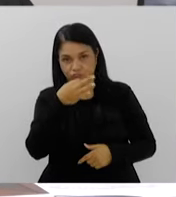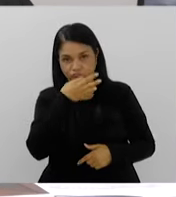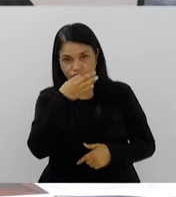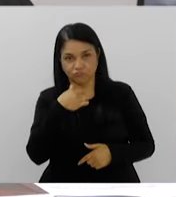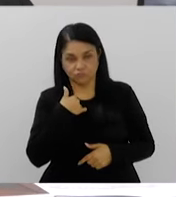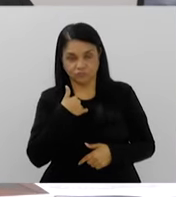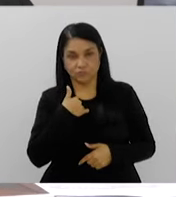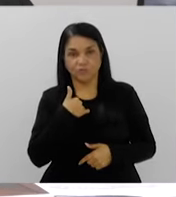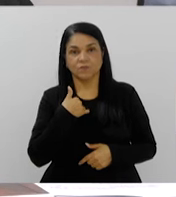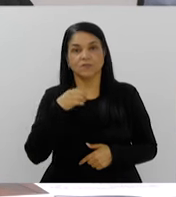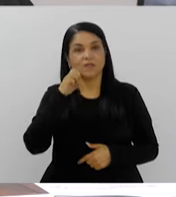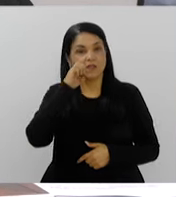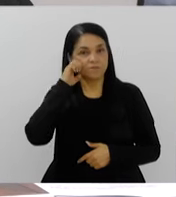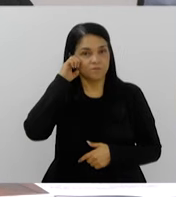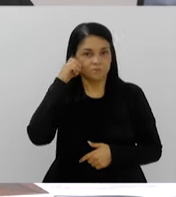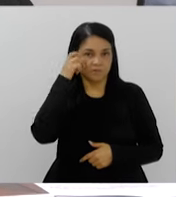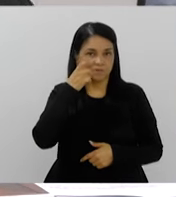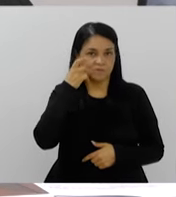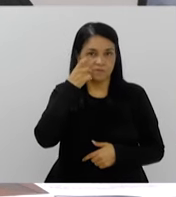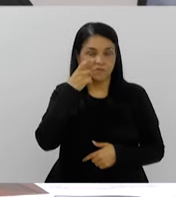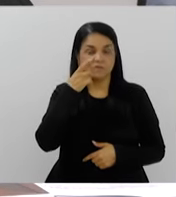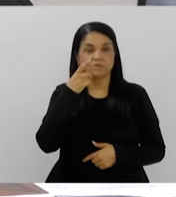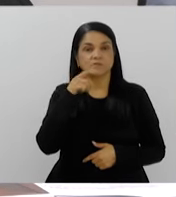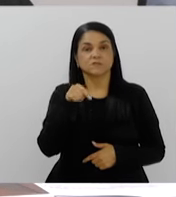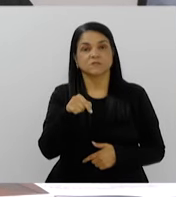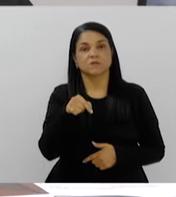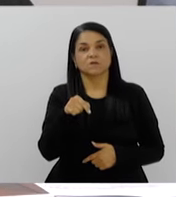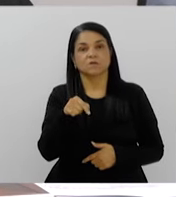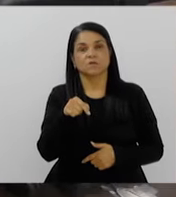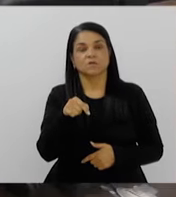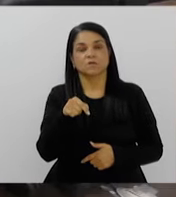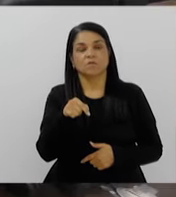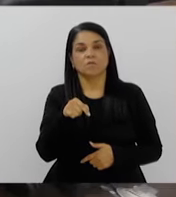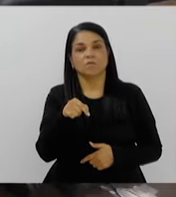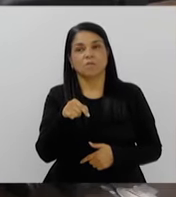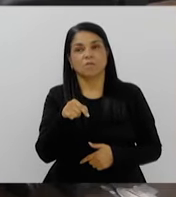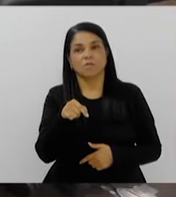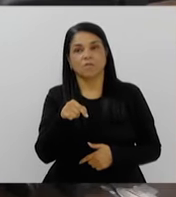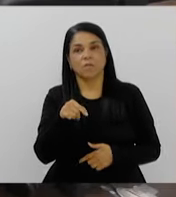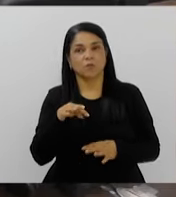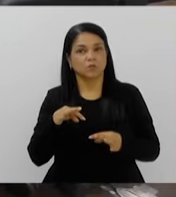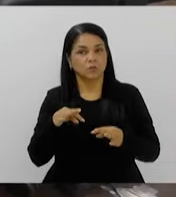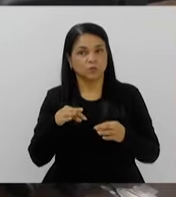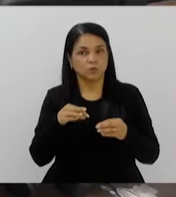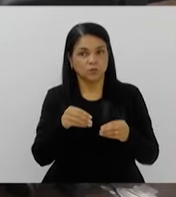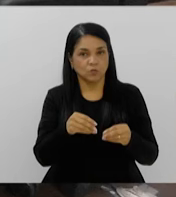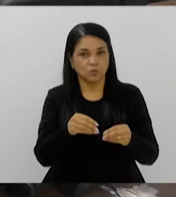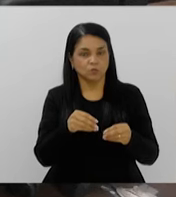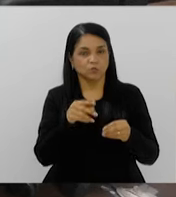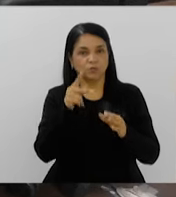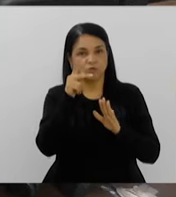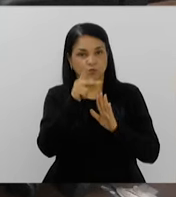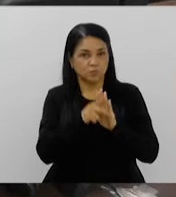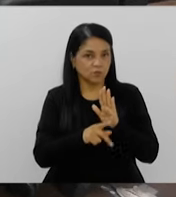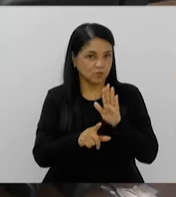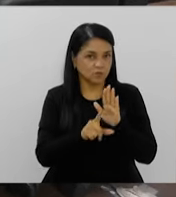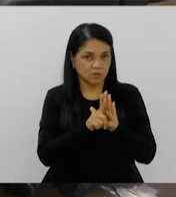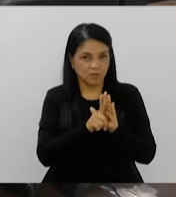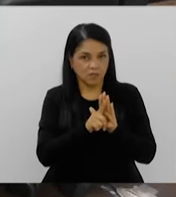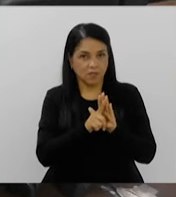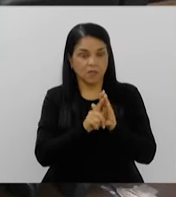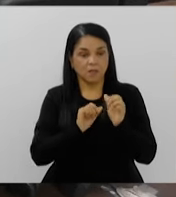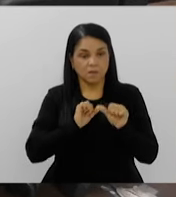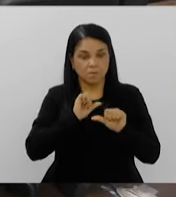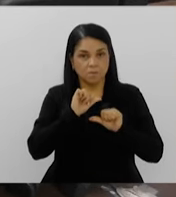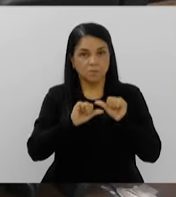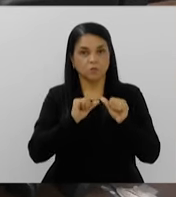Eu sugiro, acho que, nesse caso, o sobrestamento de todos os projetos de lei que pretendem alterar